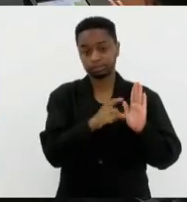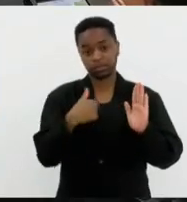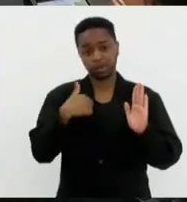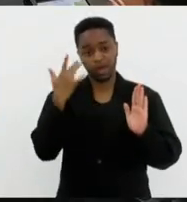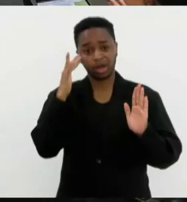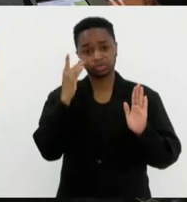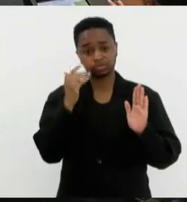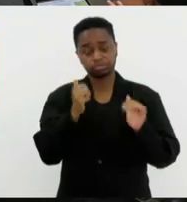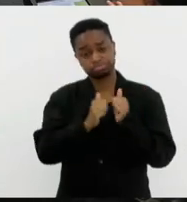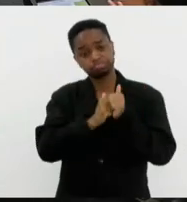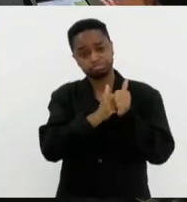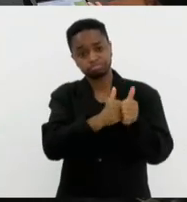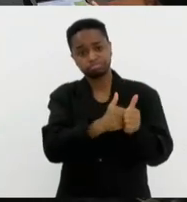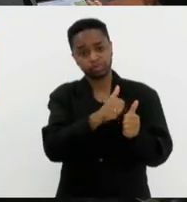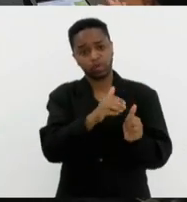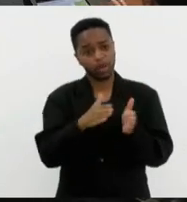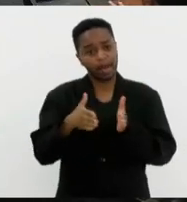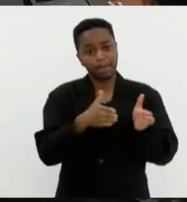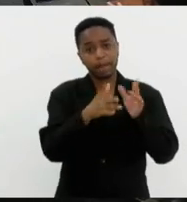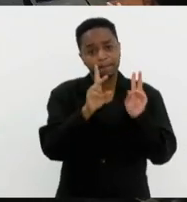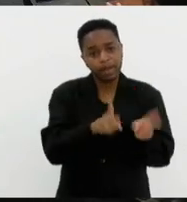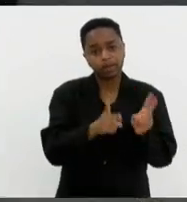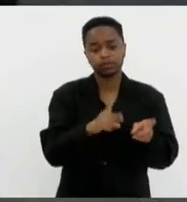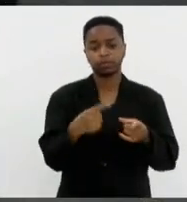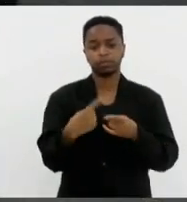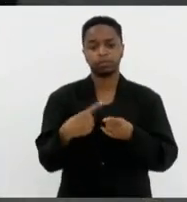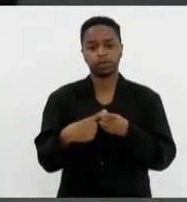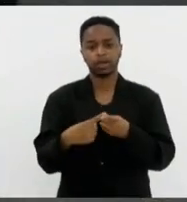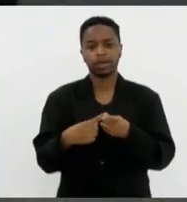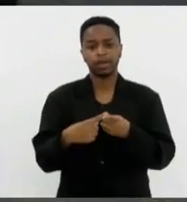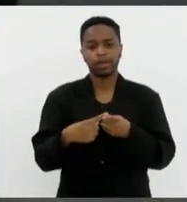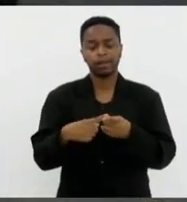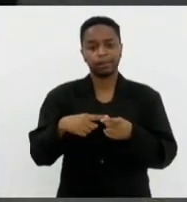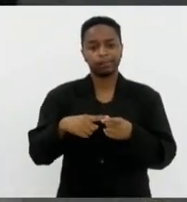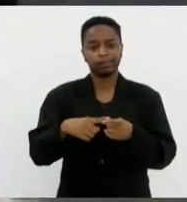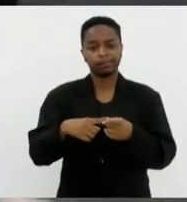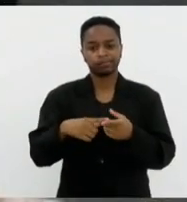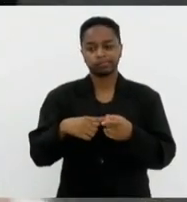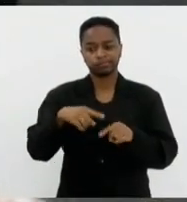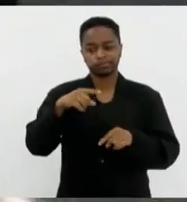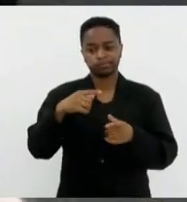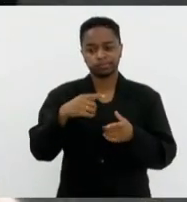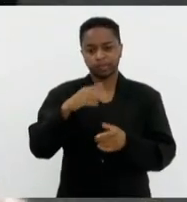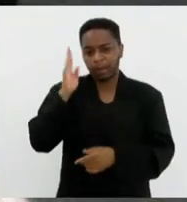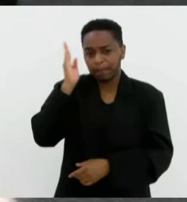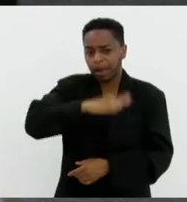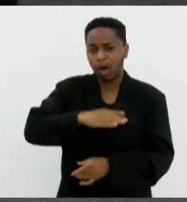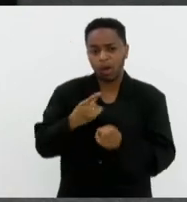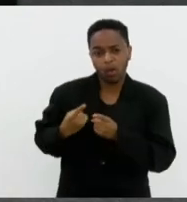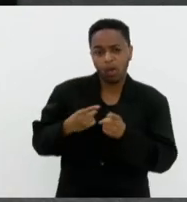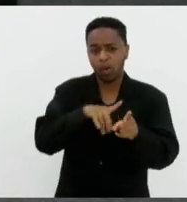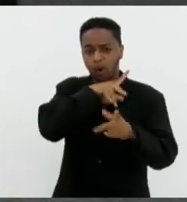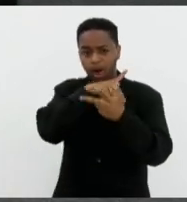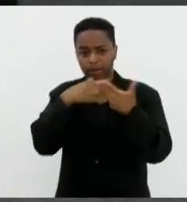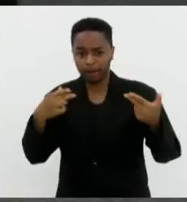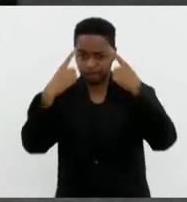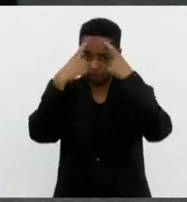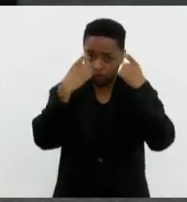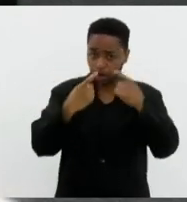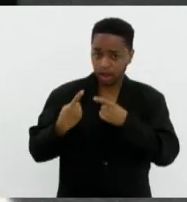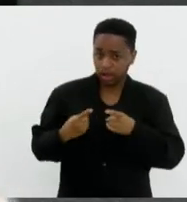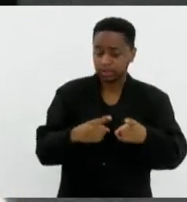nessa linha. A crueldade em relação aos animais acaba expressando um sentimento muito ruim